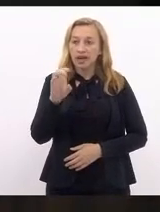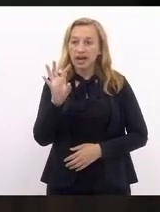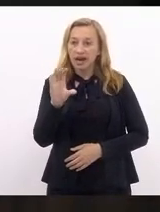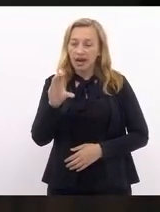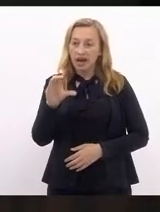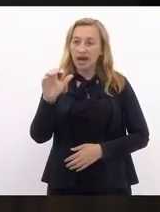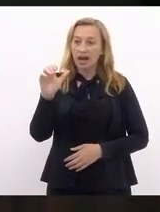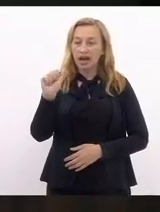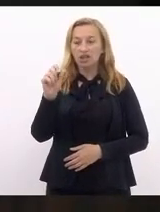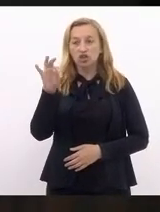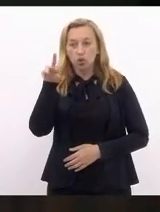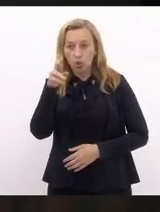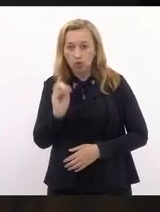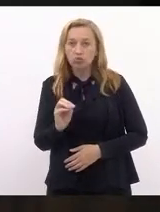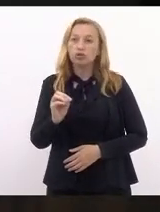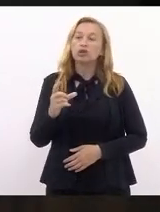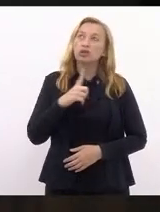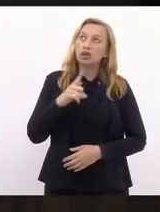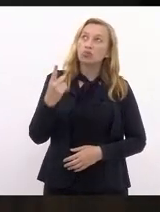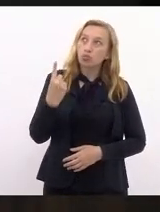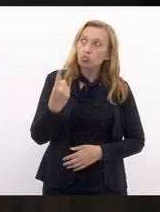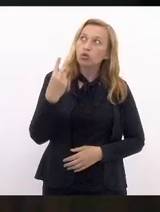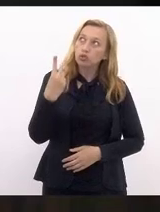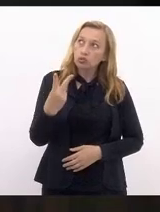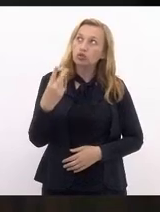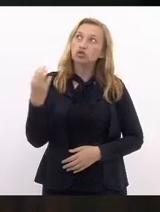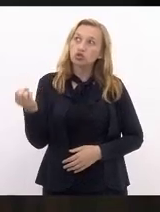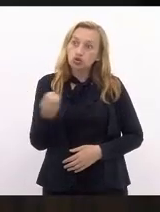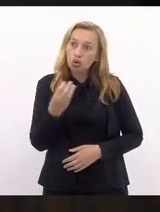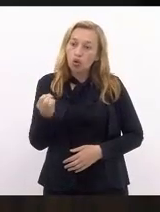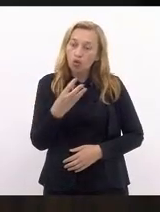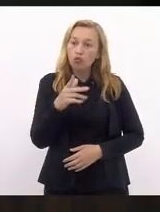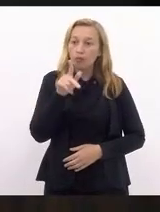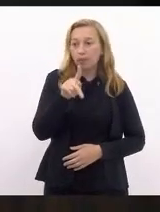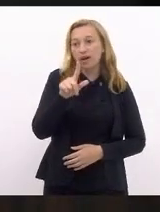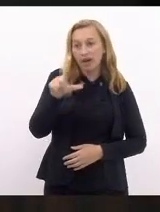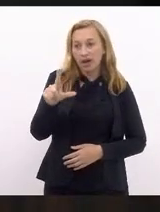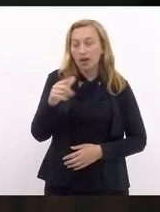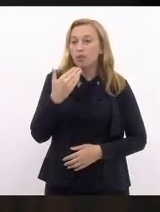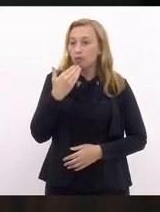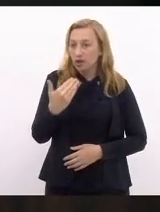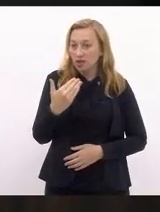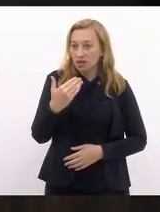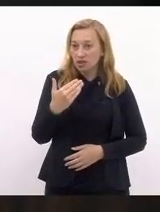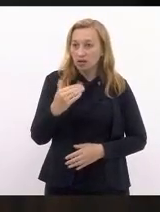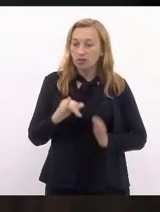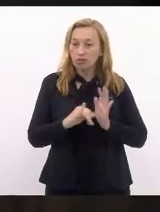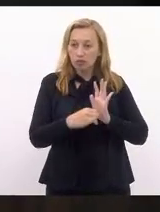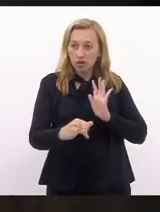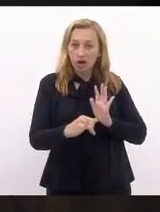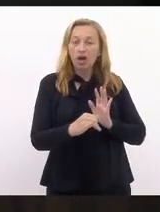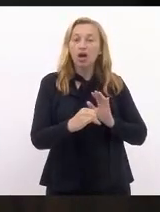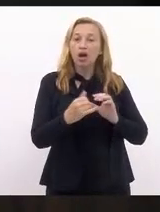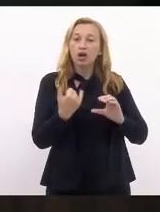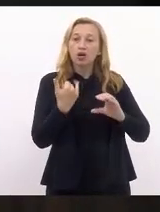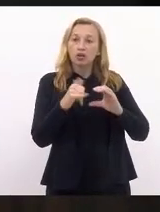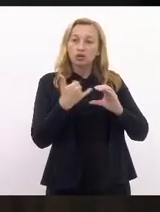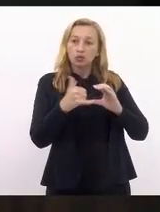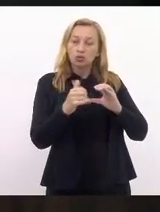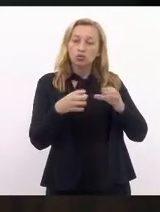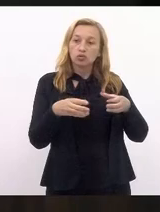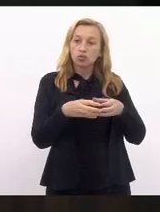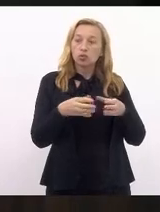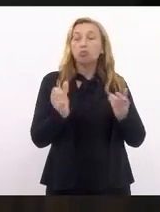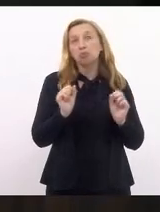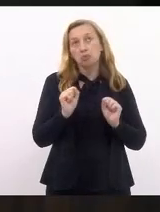temos um duas novas 12 novos pele se eu tô pedindo para publicar nos grupos para que a gente